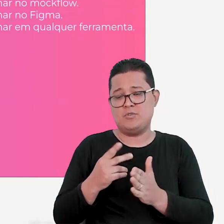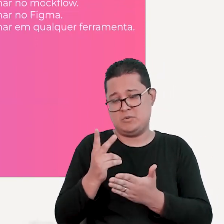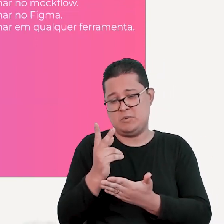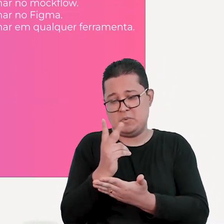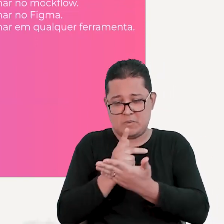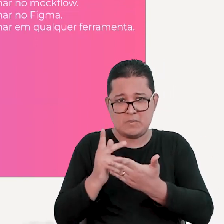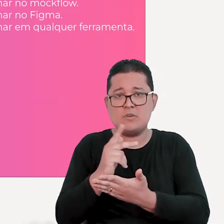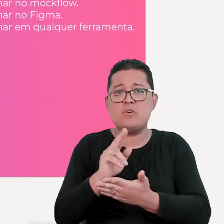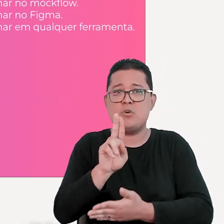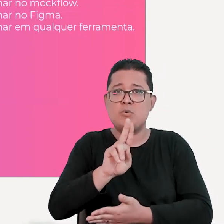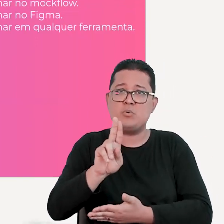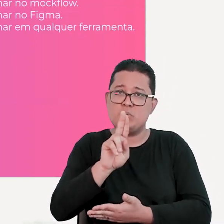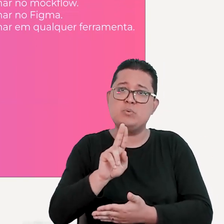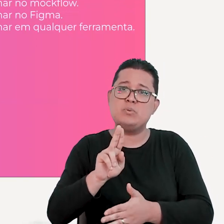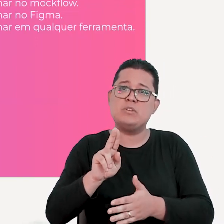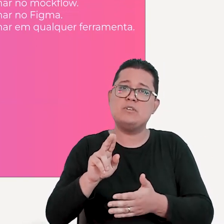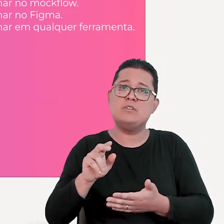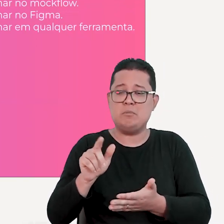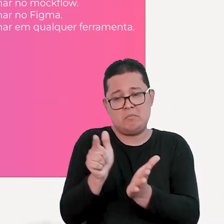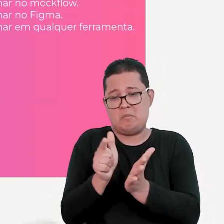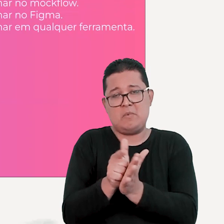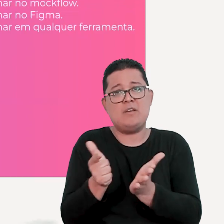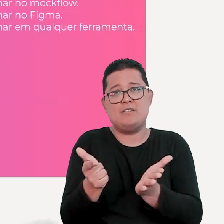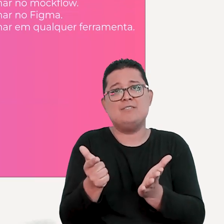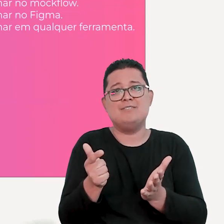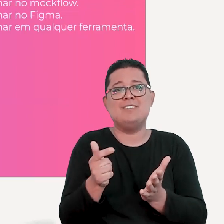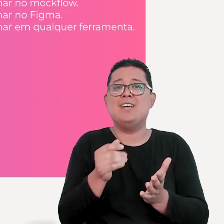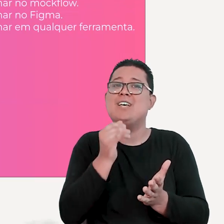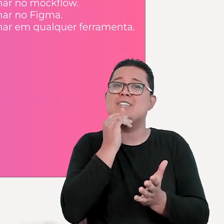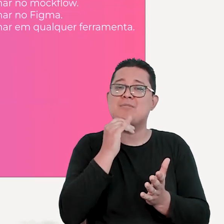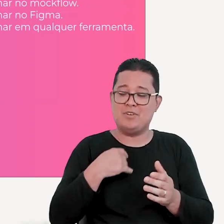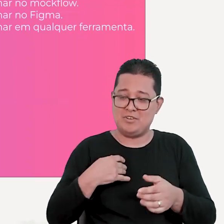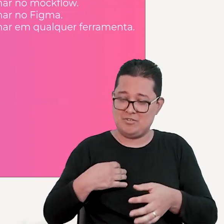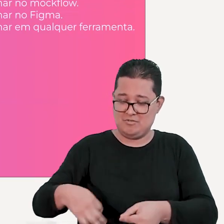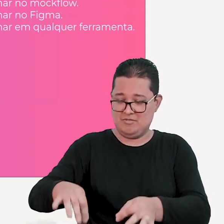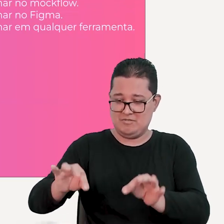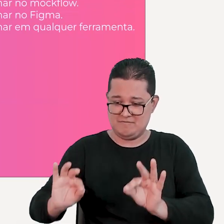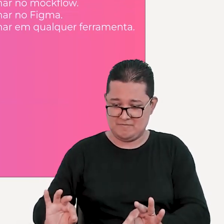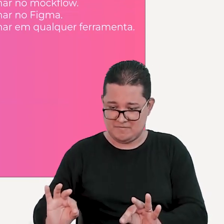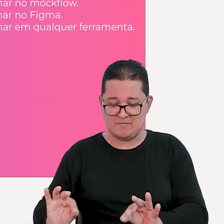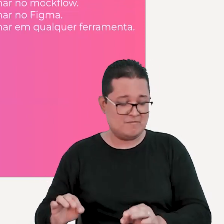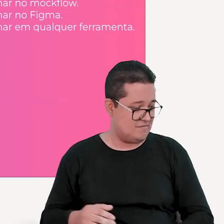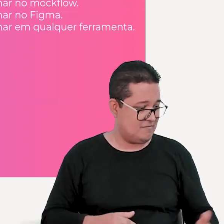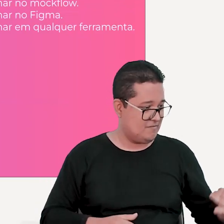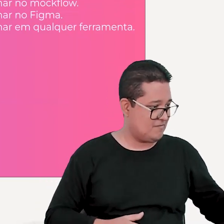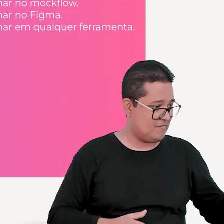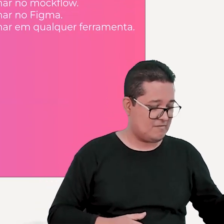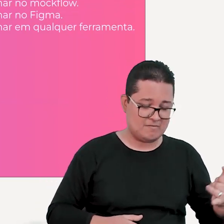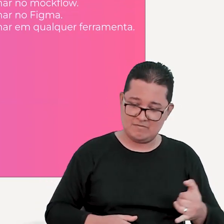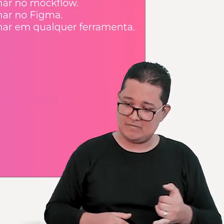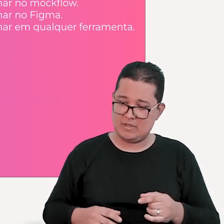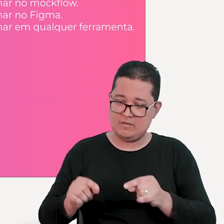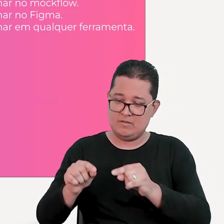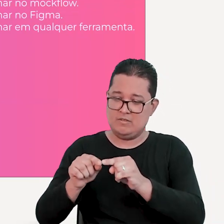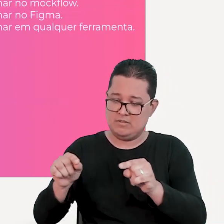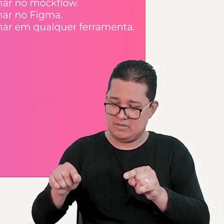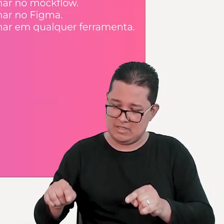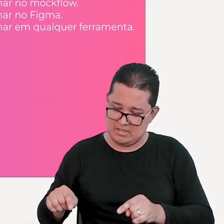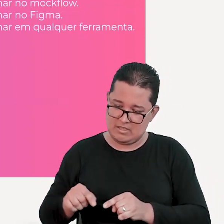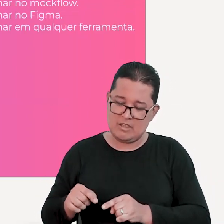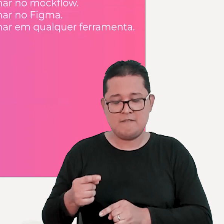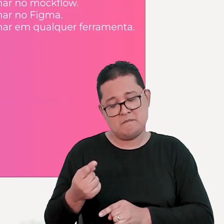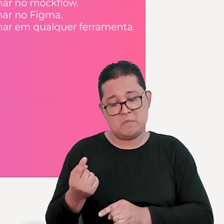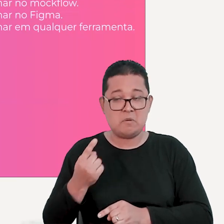alguns momentos eu desenho mesmo no papel. Eu pego uma sulfite, uma caneta, faço um quadrado, eu falo, aqui é a tela, um